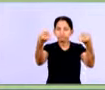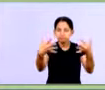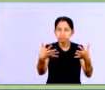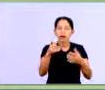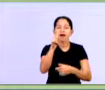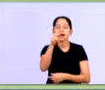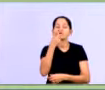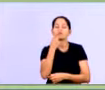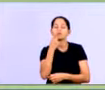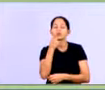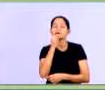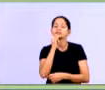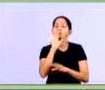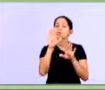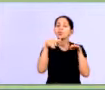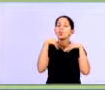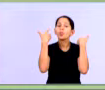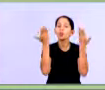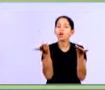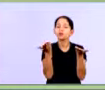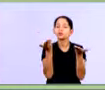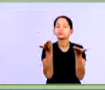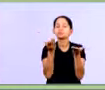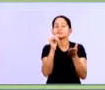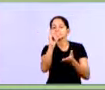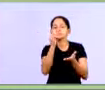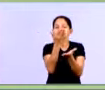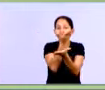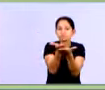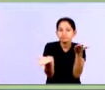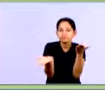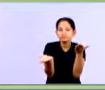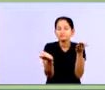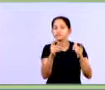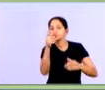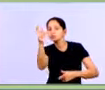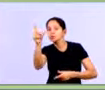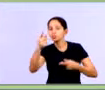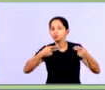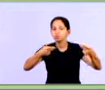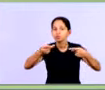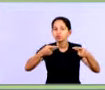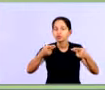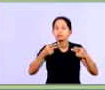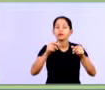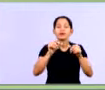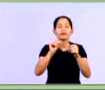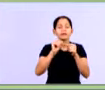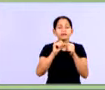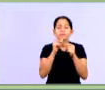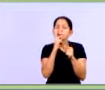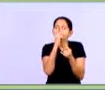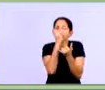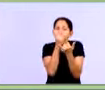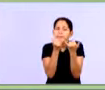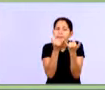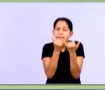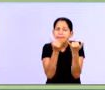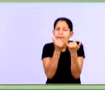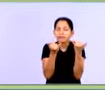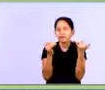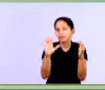representa o quanto deixaria de ganhar se investisse em outro projeto. Né? Tá bem próximo do conceito